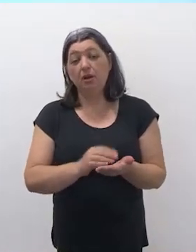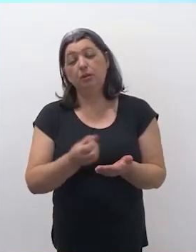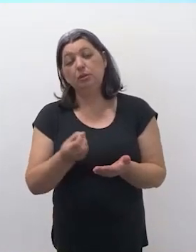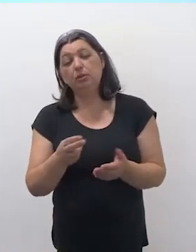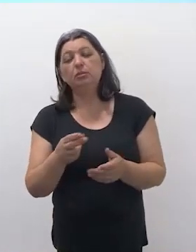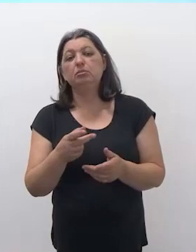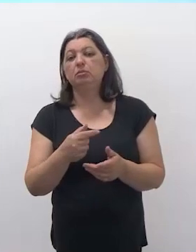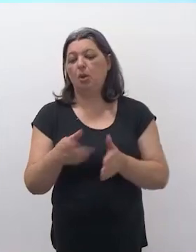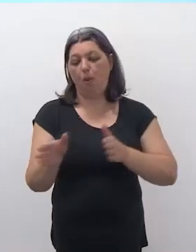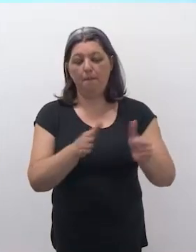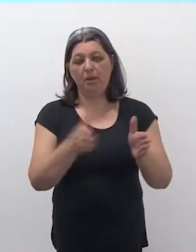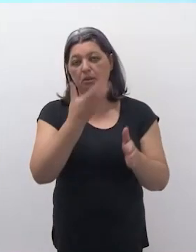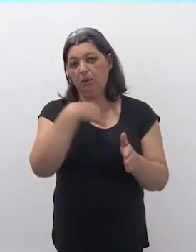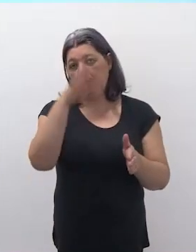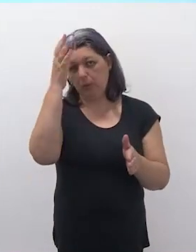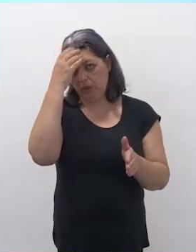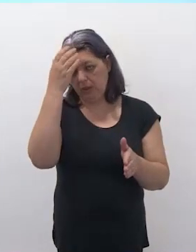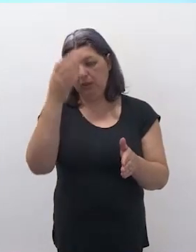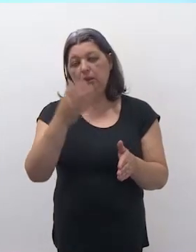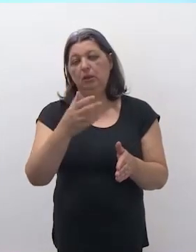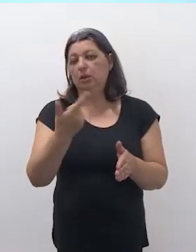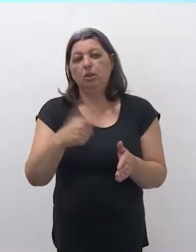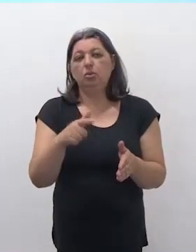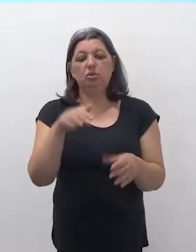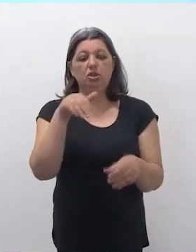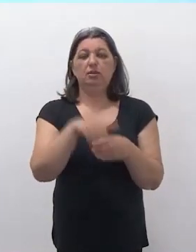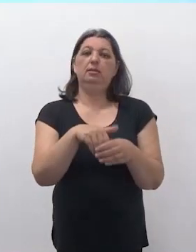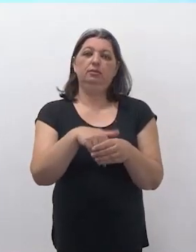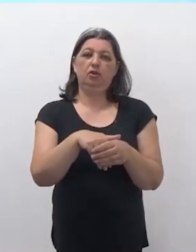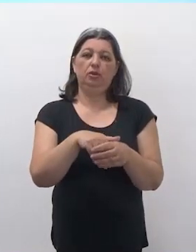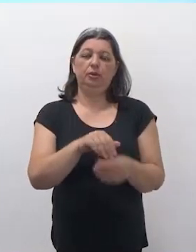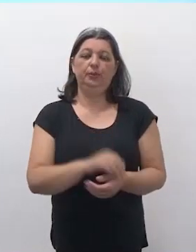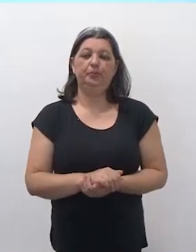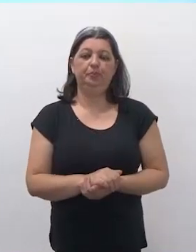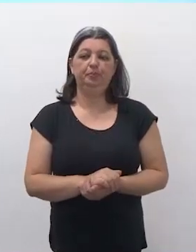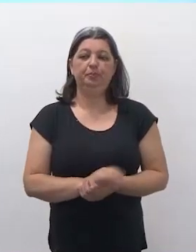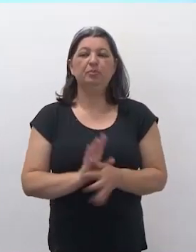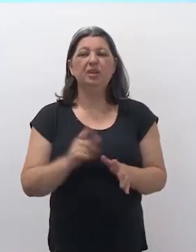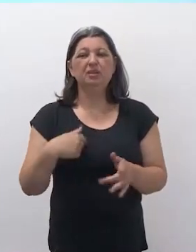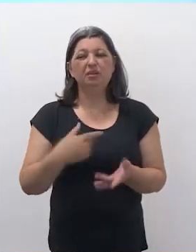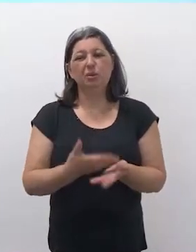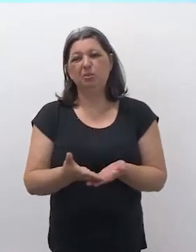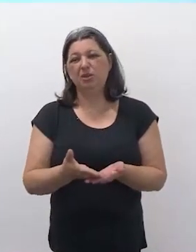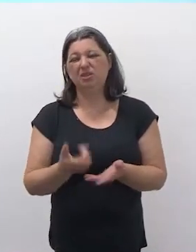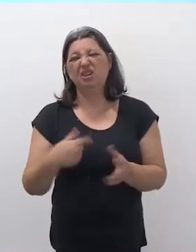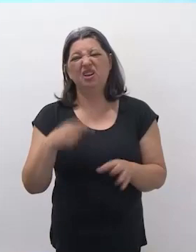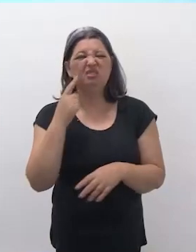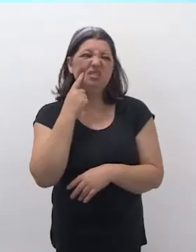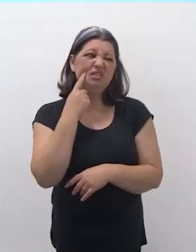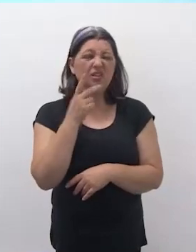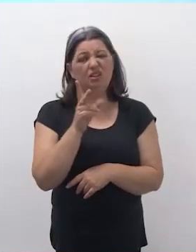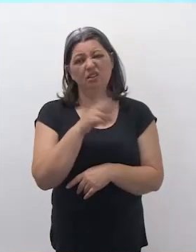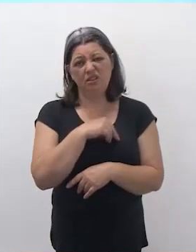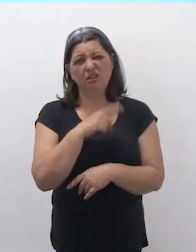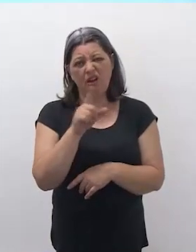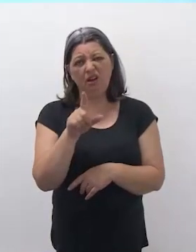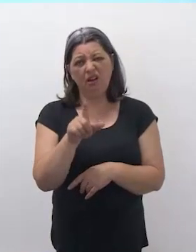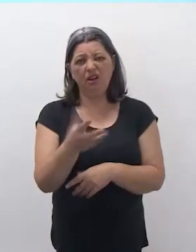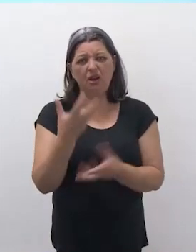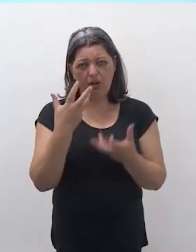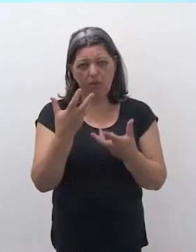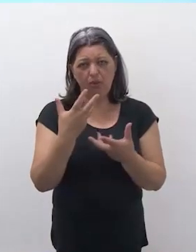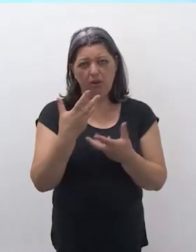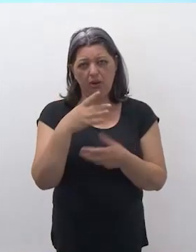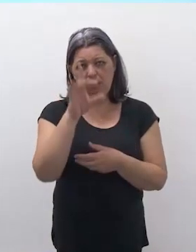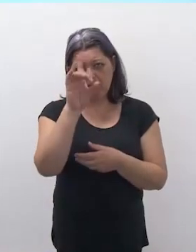desses processos onde você não tinha eleição. Mas você começa com, não, vamos dar, não, porque, olha, eu quero direitos. Claro, os direitos